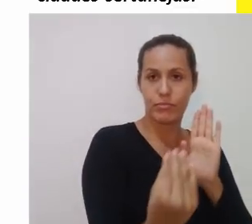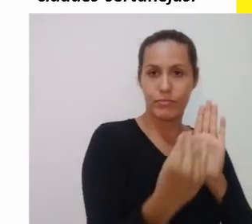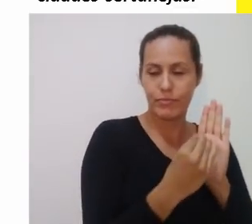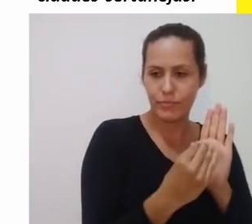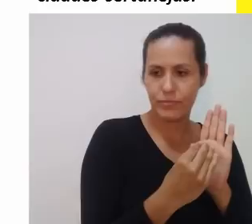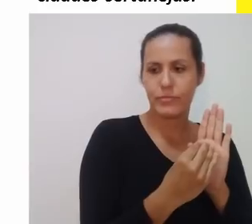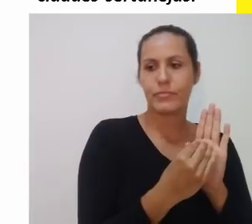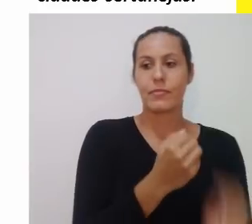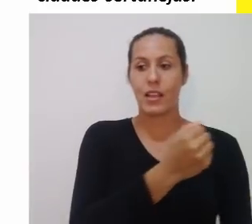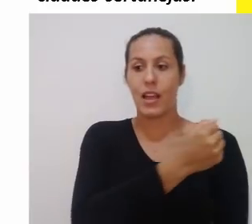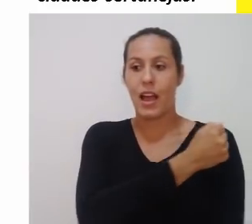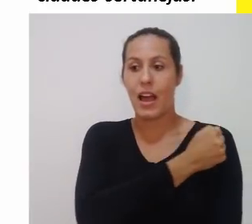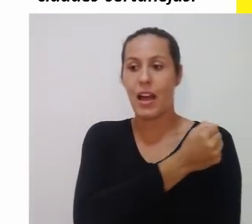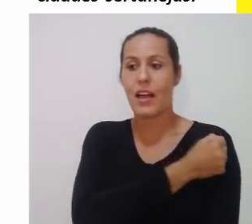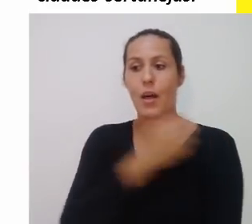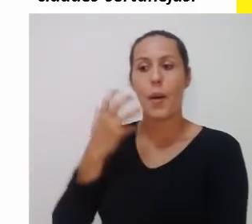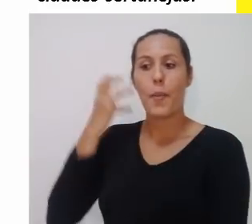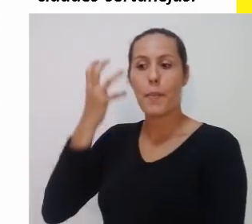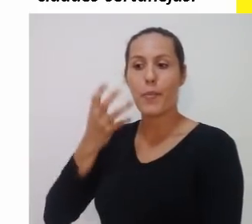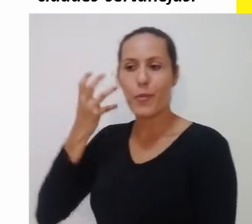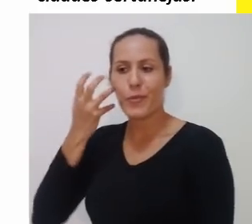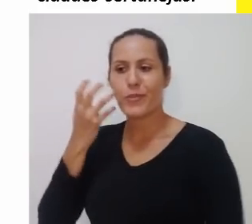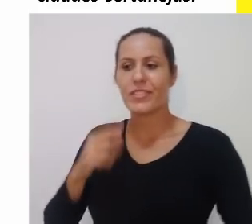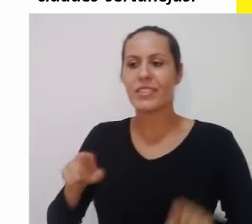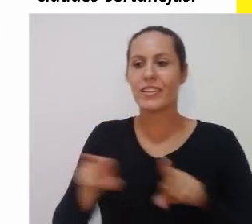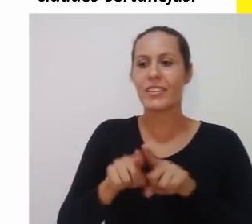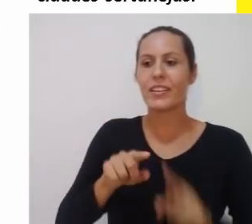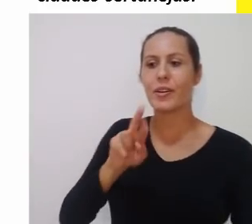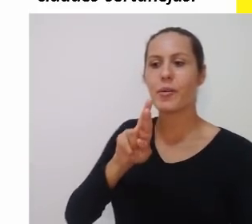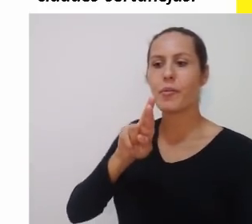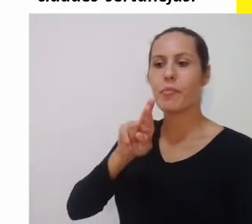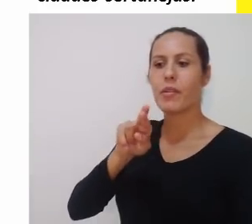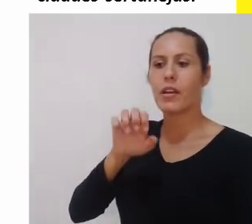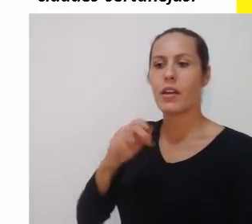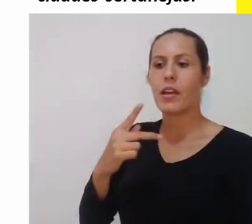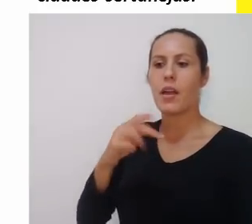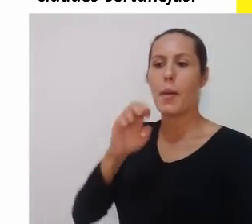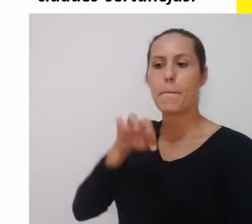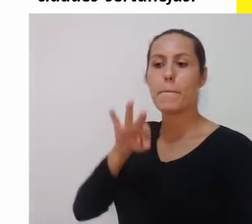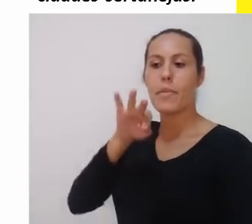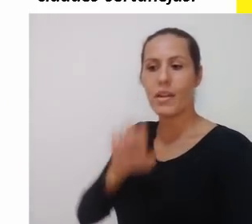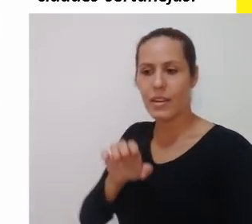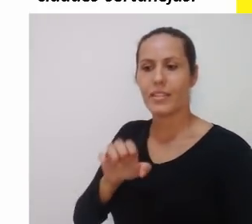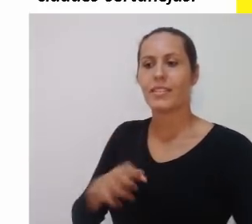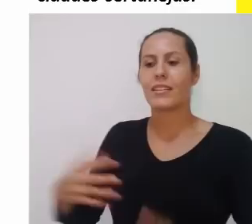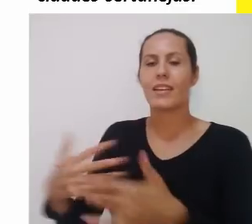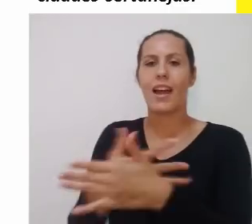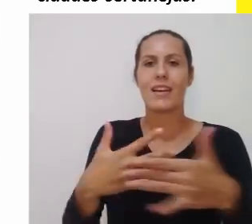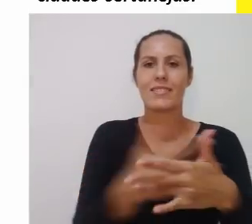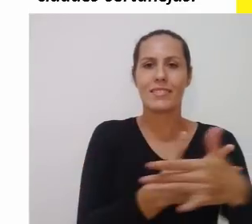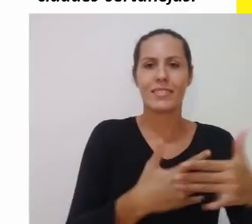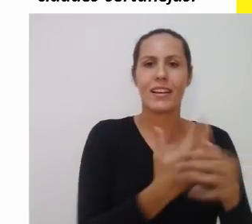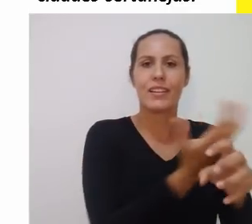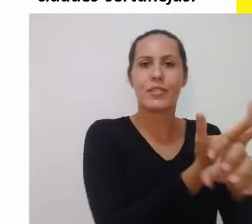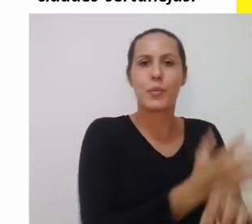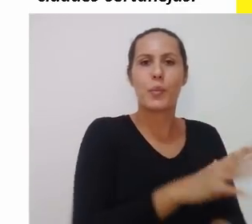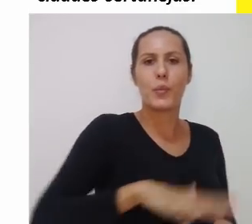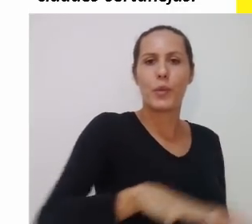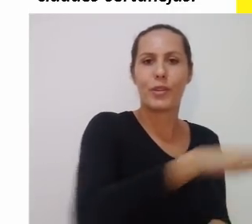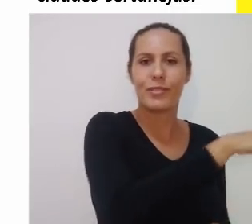da grade curricular, estudantes levam música e repente às